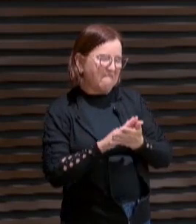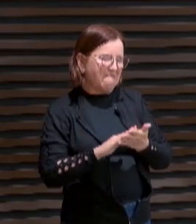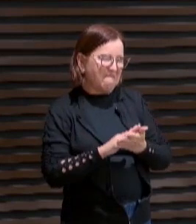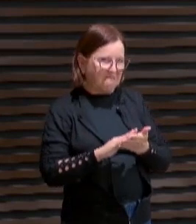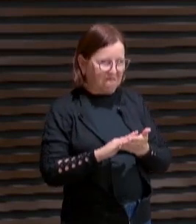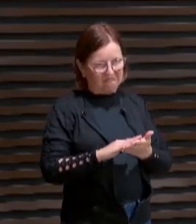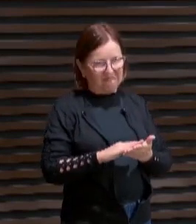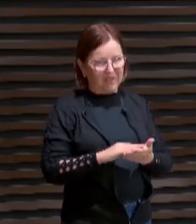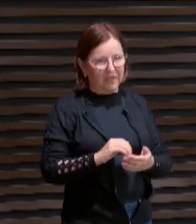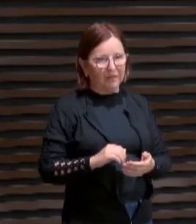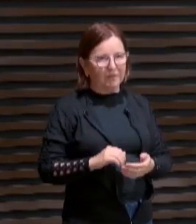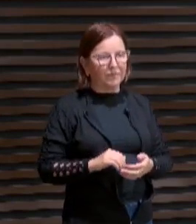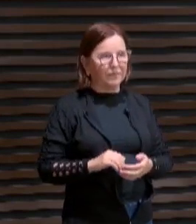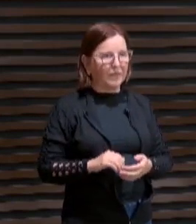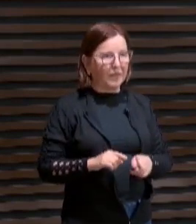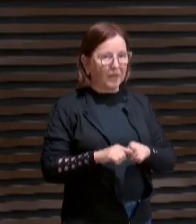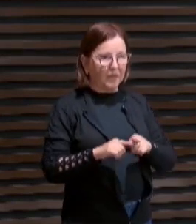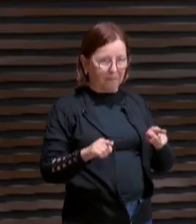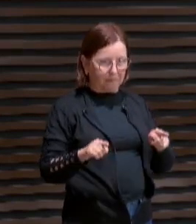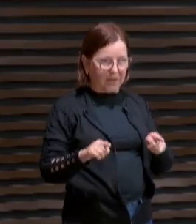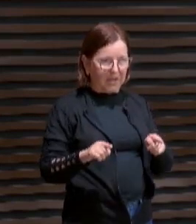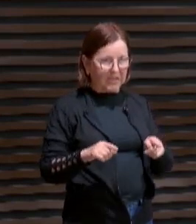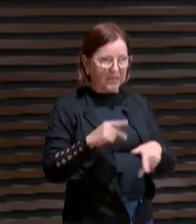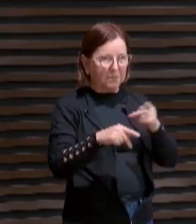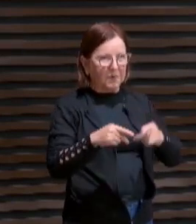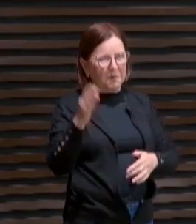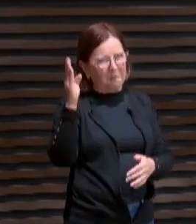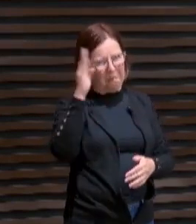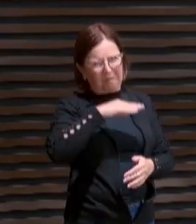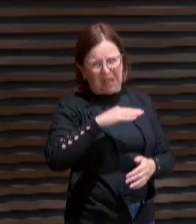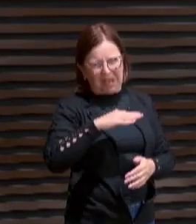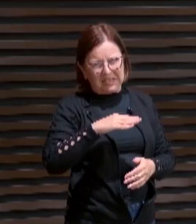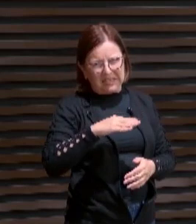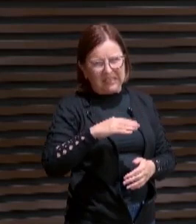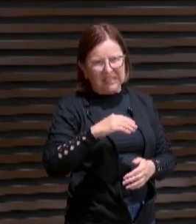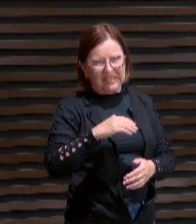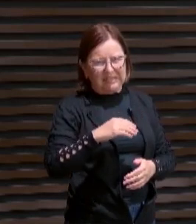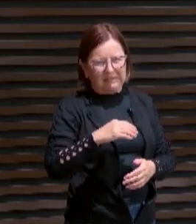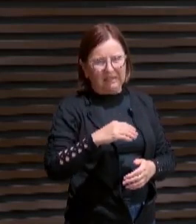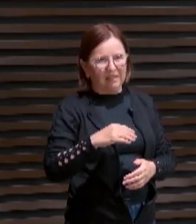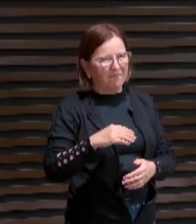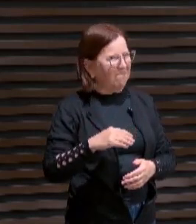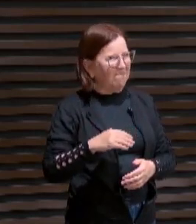são insuportáveis, porque eles são déspotas. Mas os teônomos são os